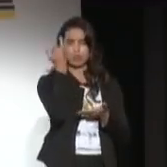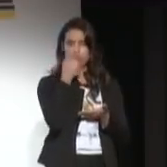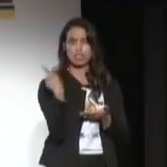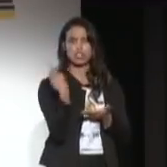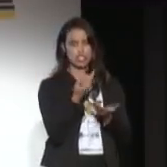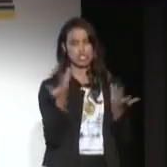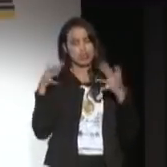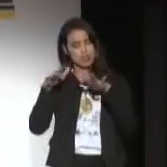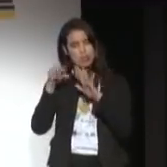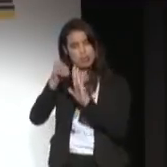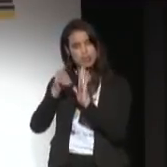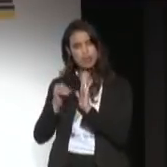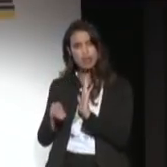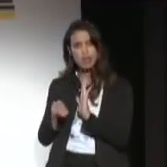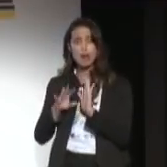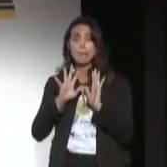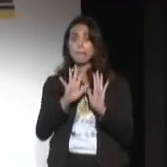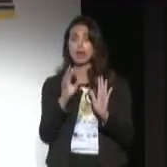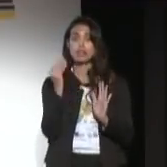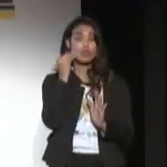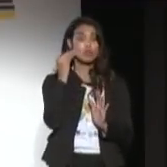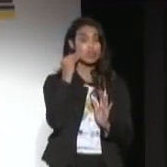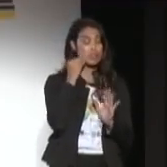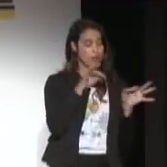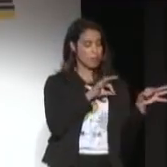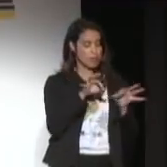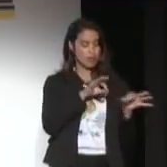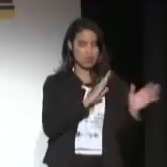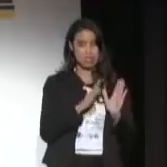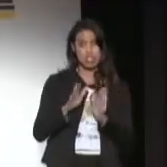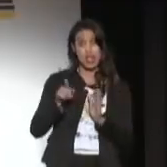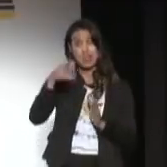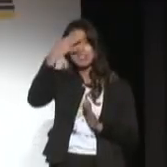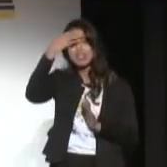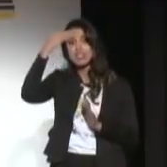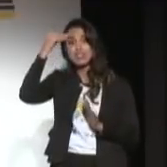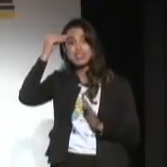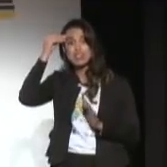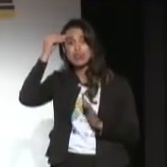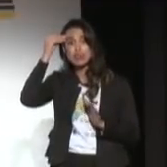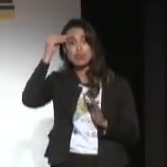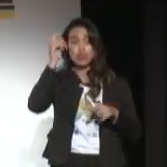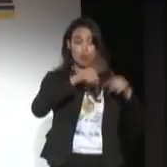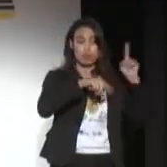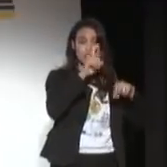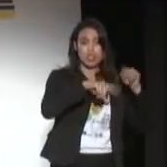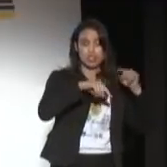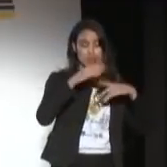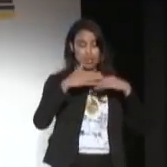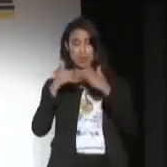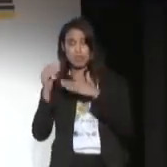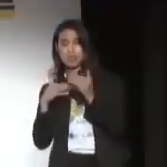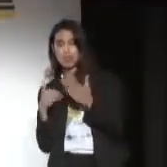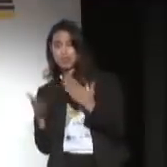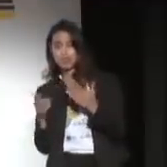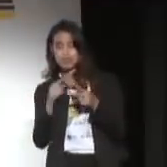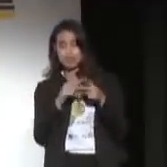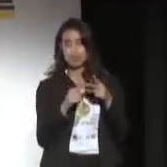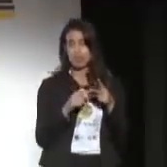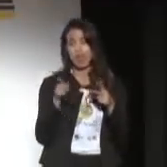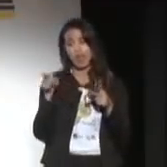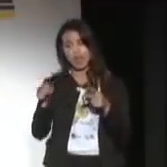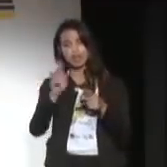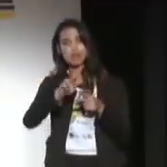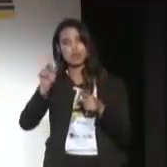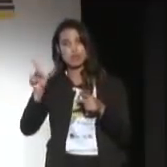quer implementar. Mas, ao tentar planejar sobre isso, ela esqueceu totalmente o objeto e as habilidades. Então, essa professora precisa